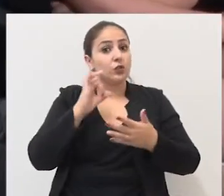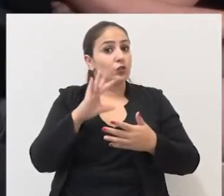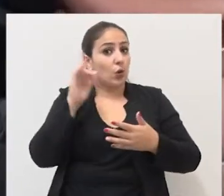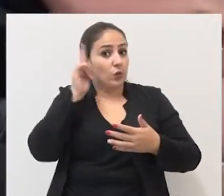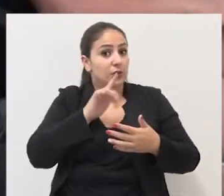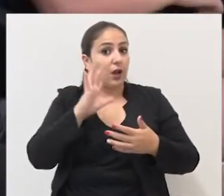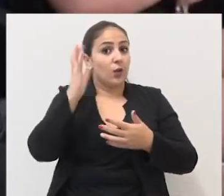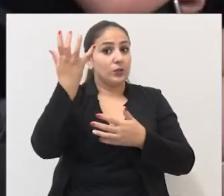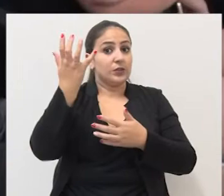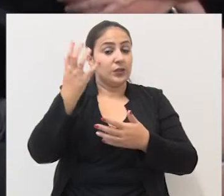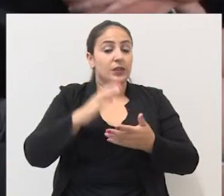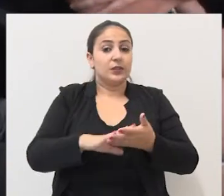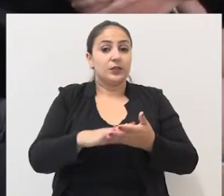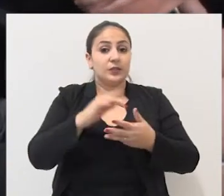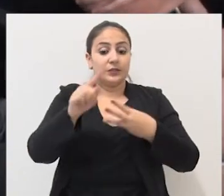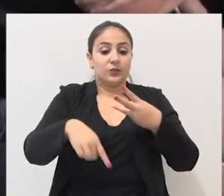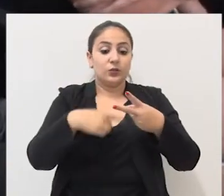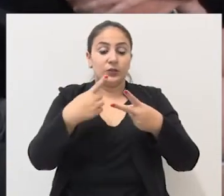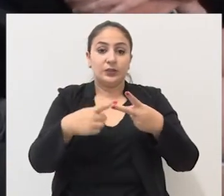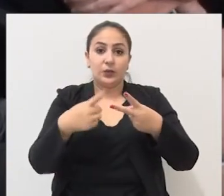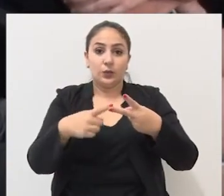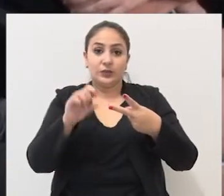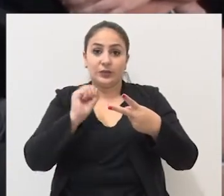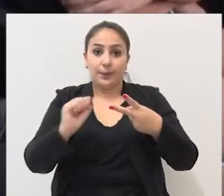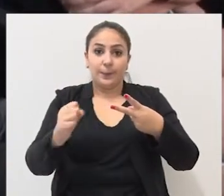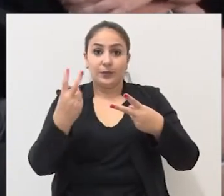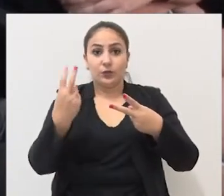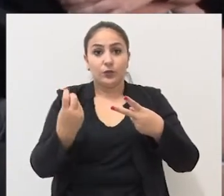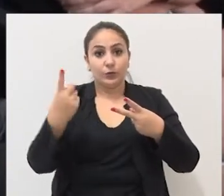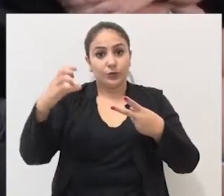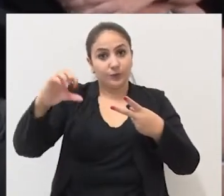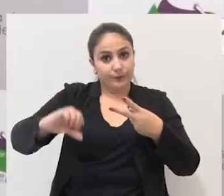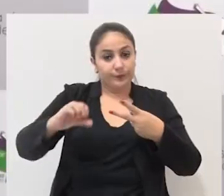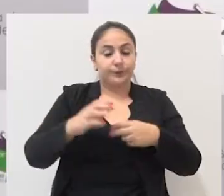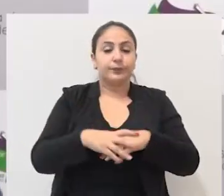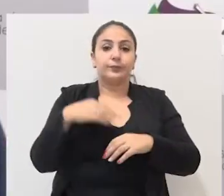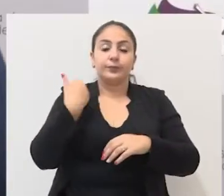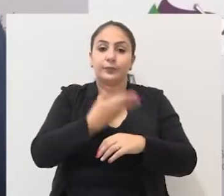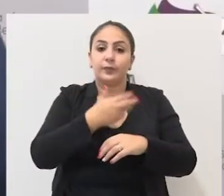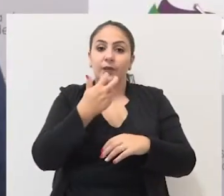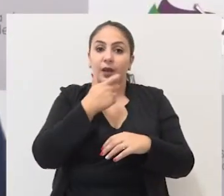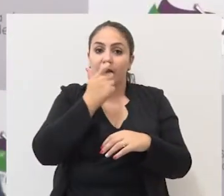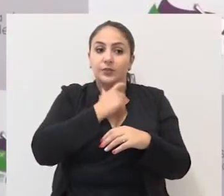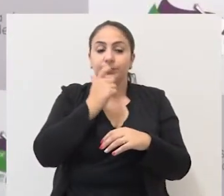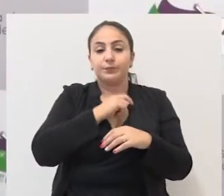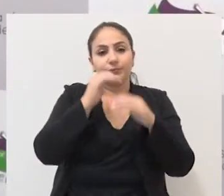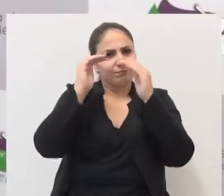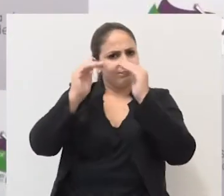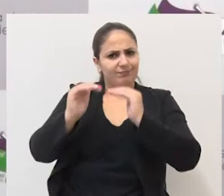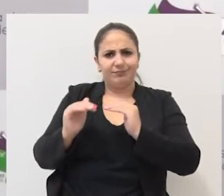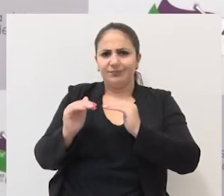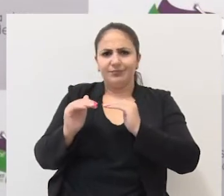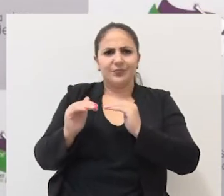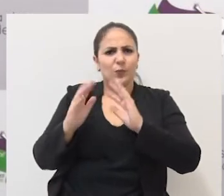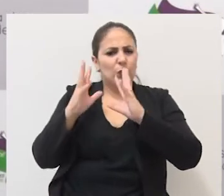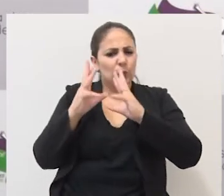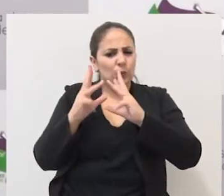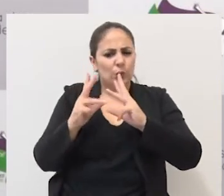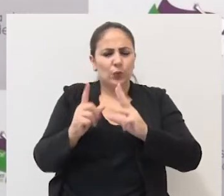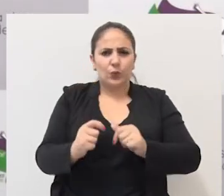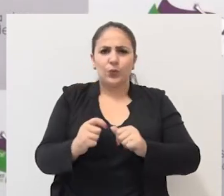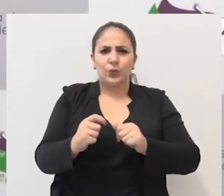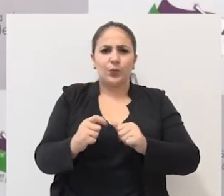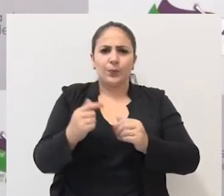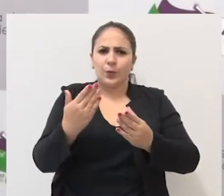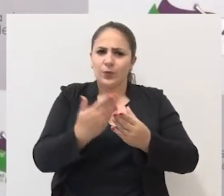só poderia acontecer no 2º semestre de 2019. Nós achamos que ele não respeita o processo todo que